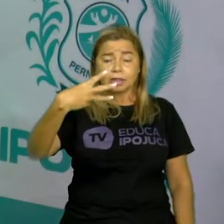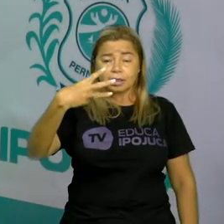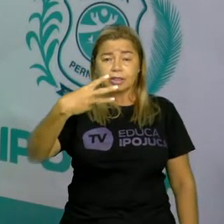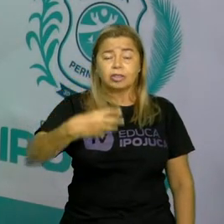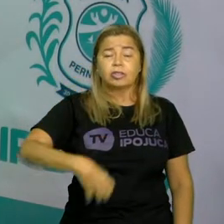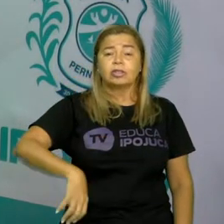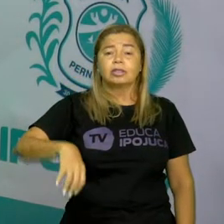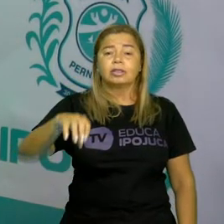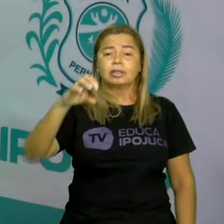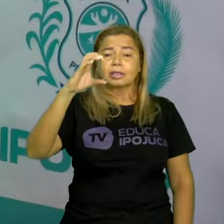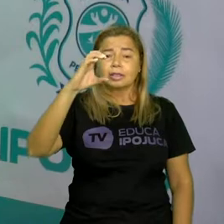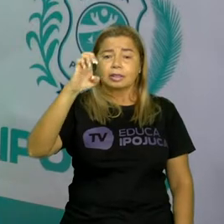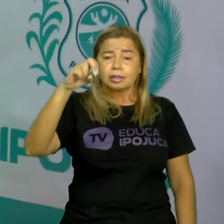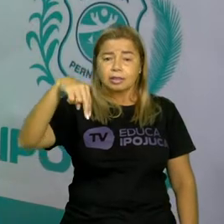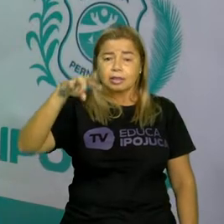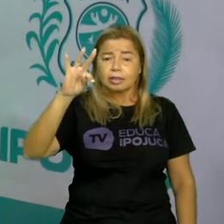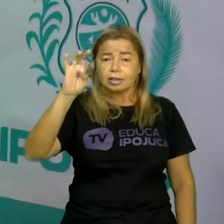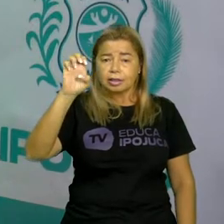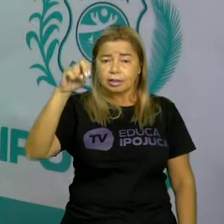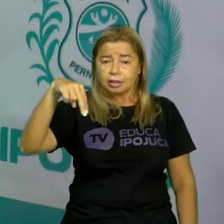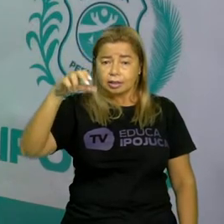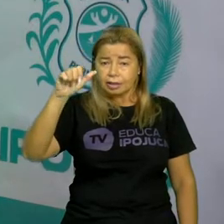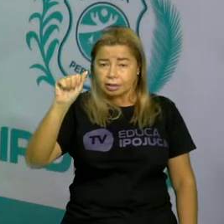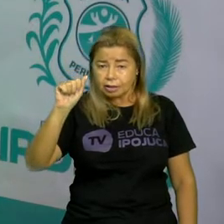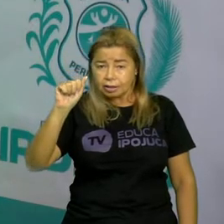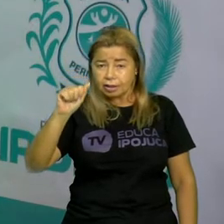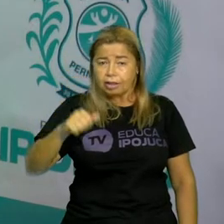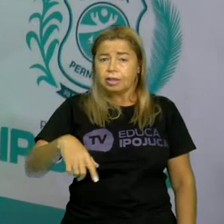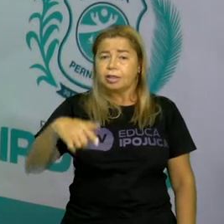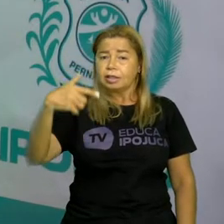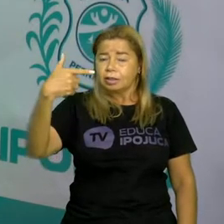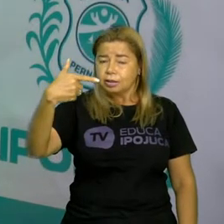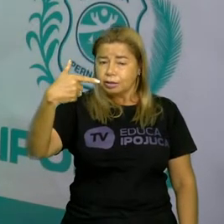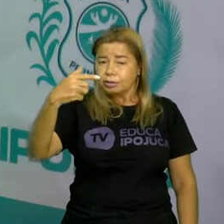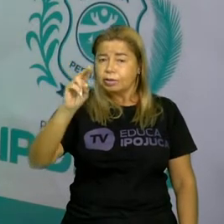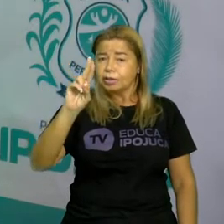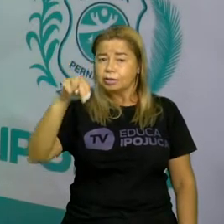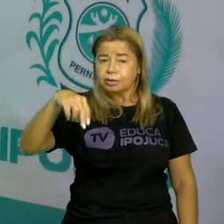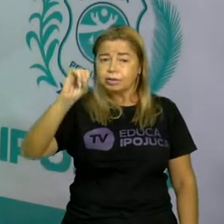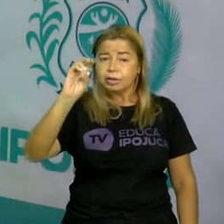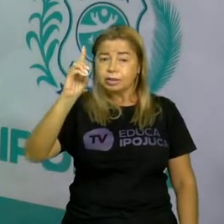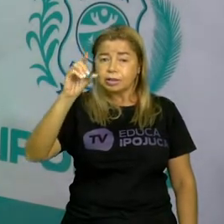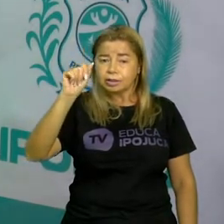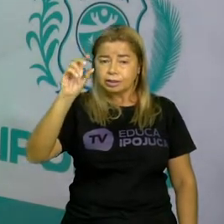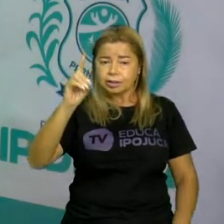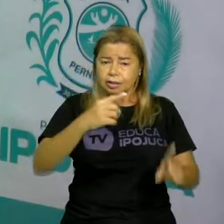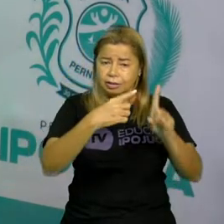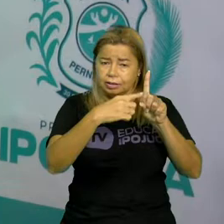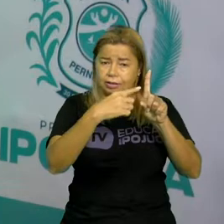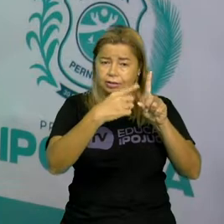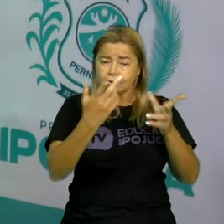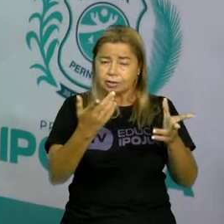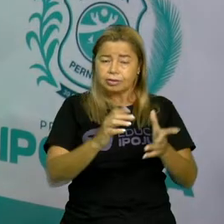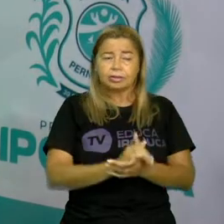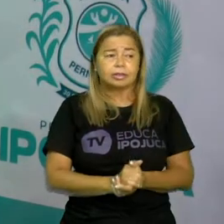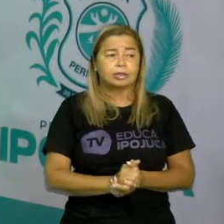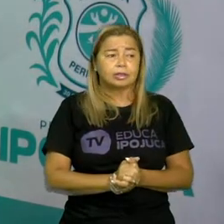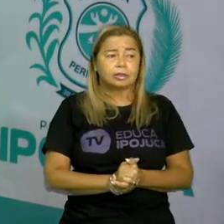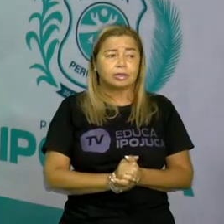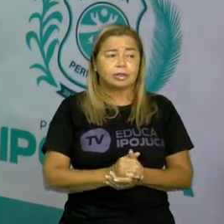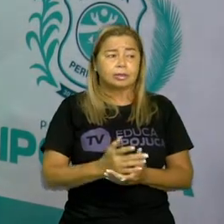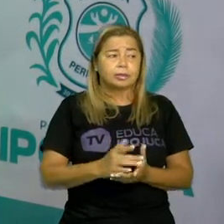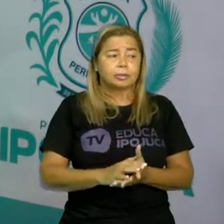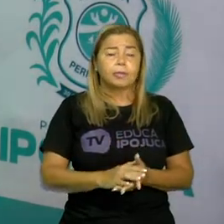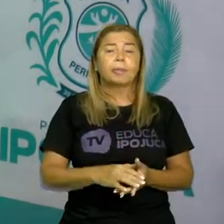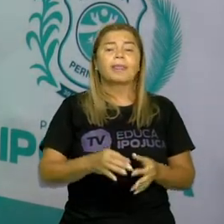3 dezenas mais 2 unidades. Será que está correto? Vamos lá. 3 centenas. Está